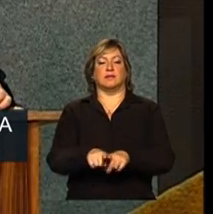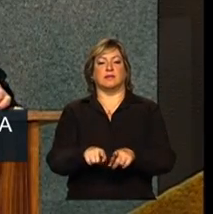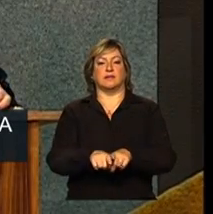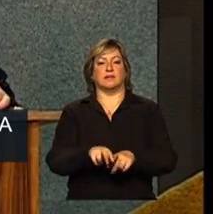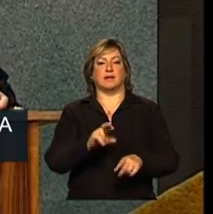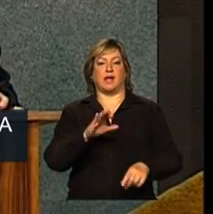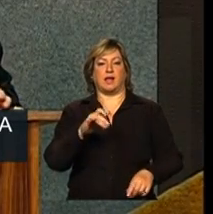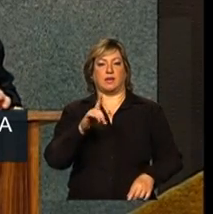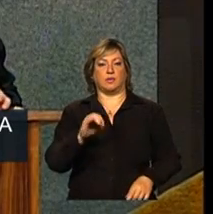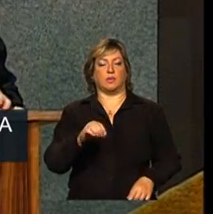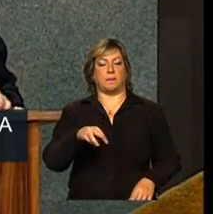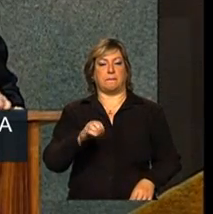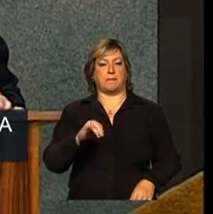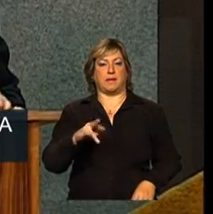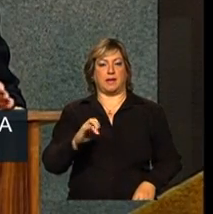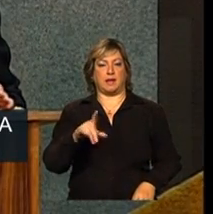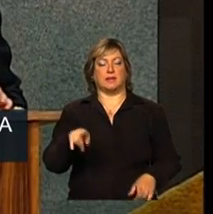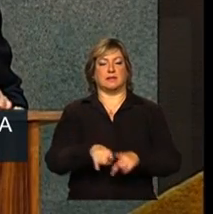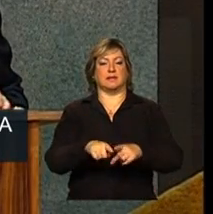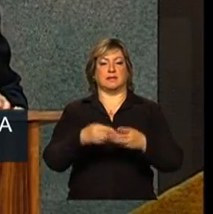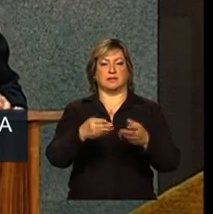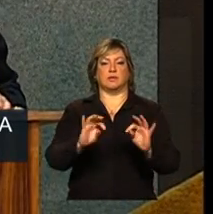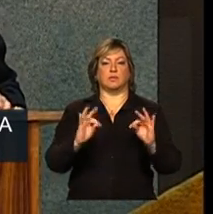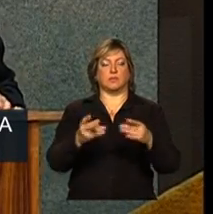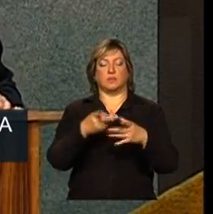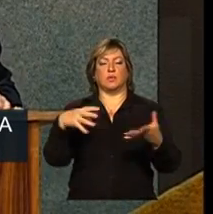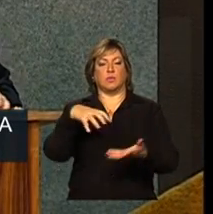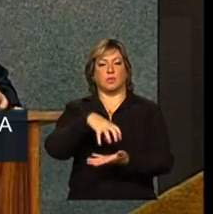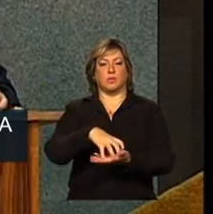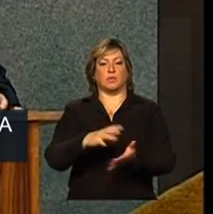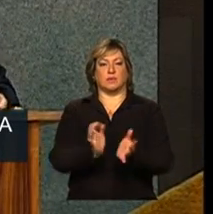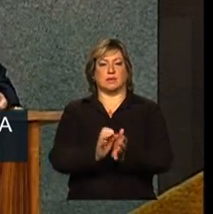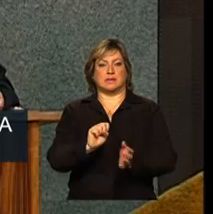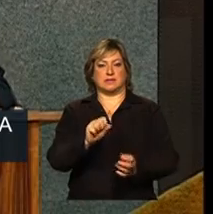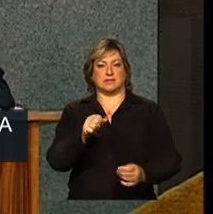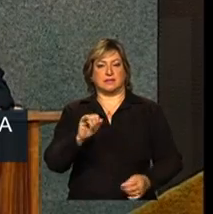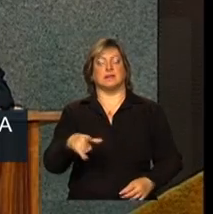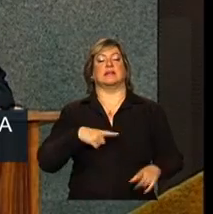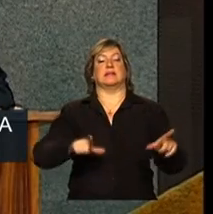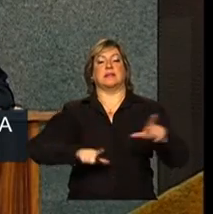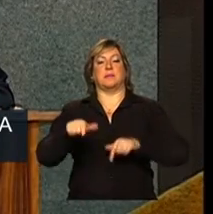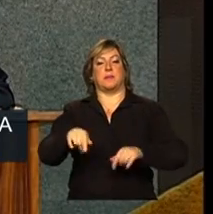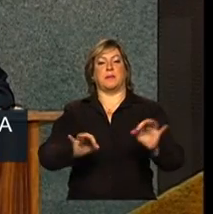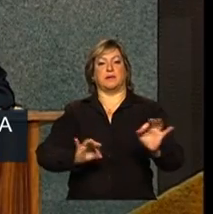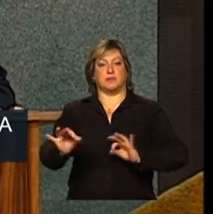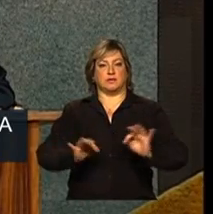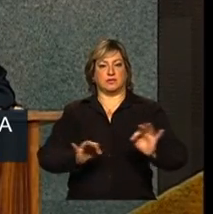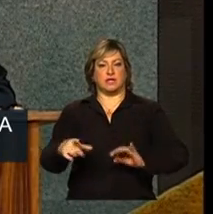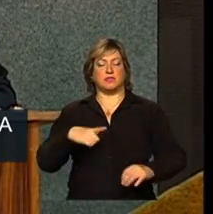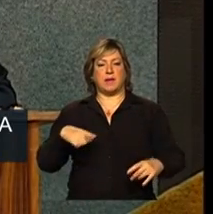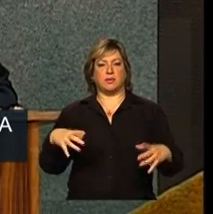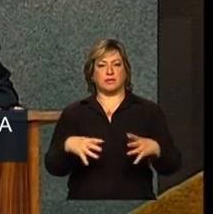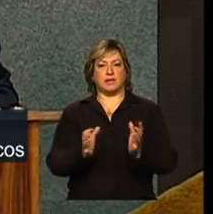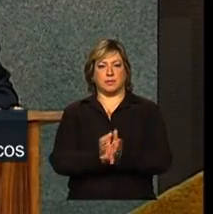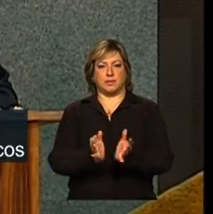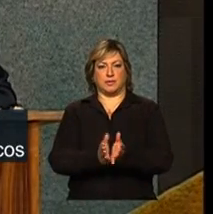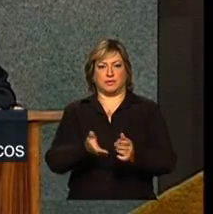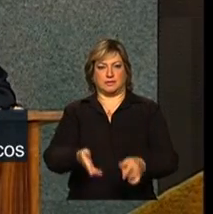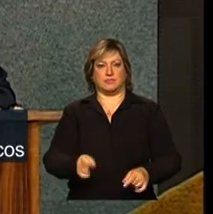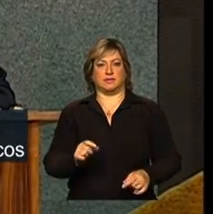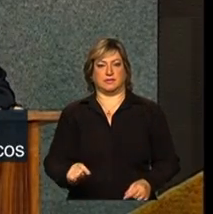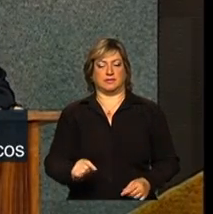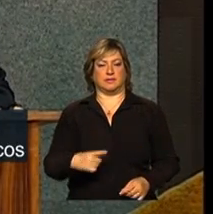Meirelles, toda a equipe da SAI que trabalha nesse projeto. Para